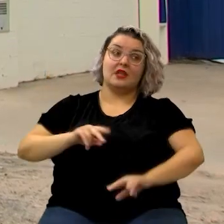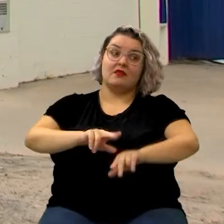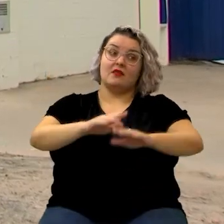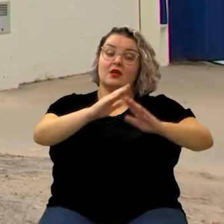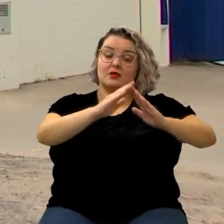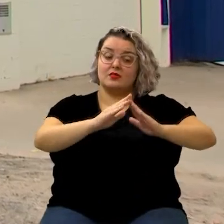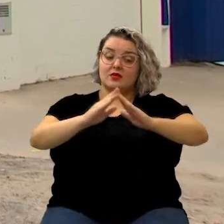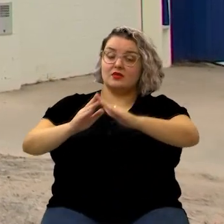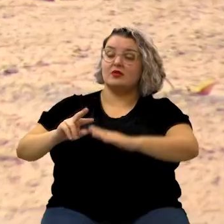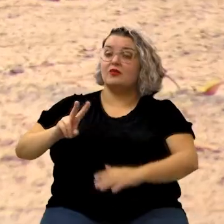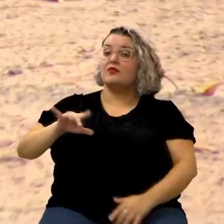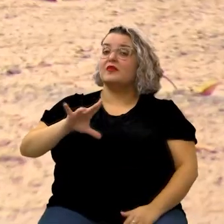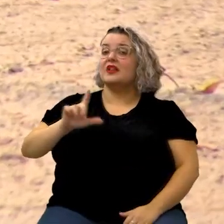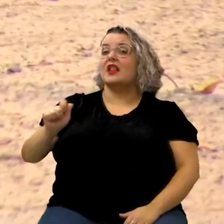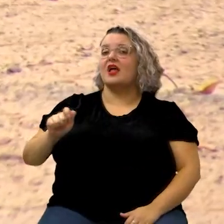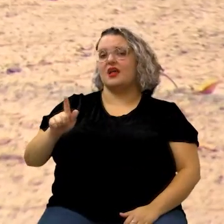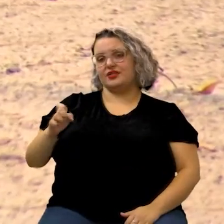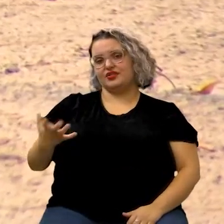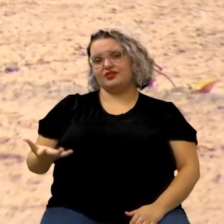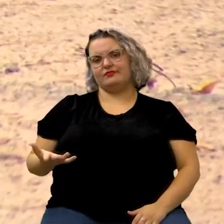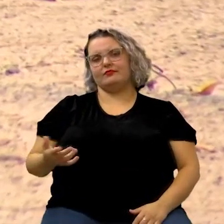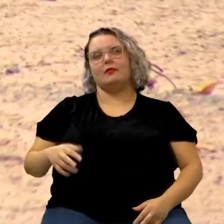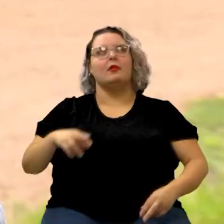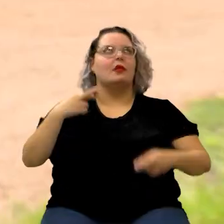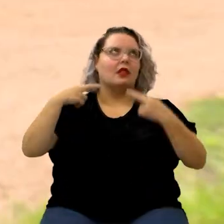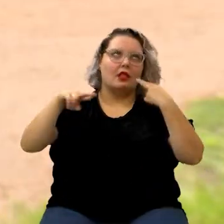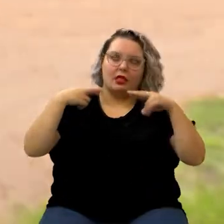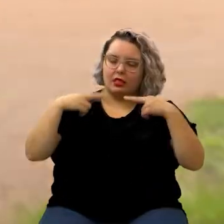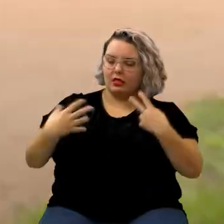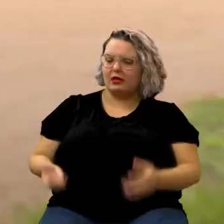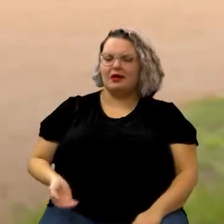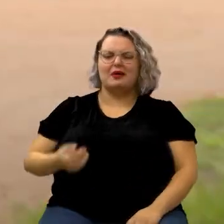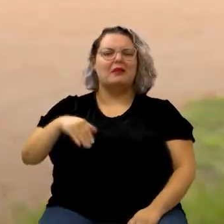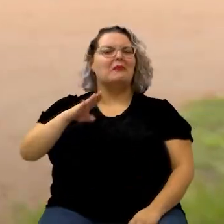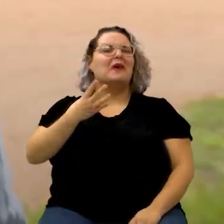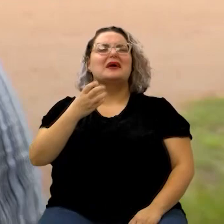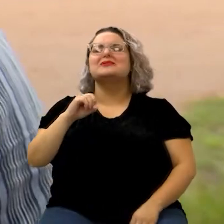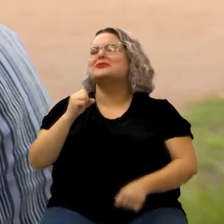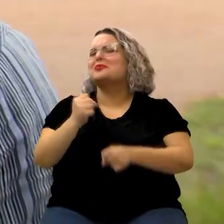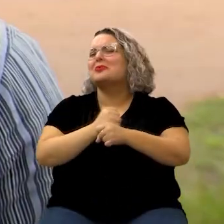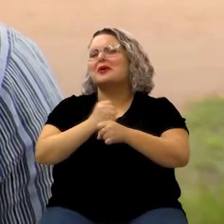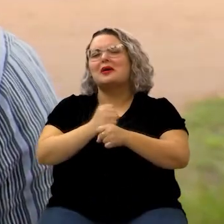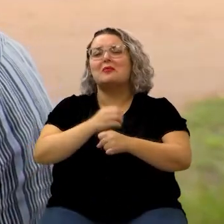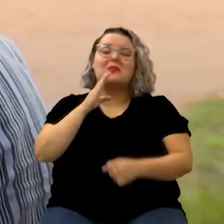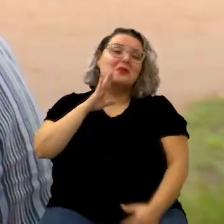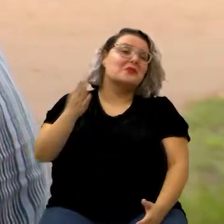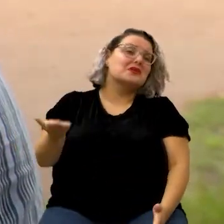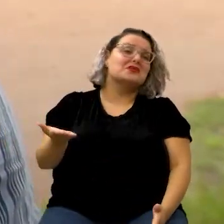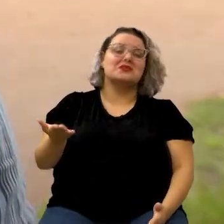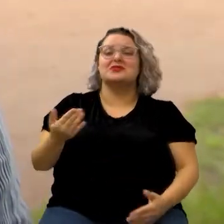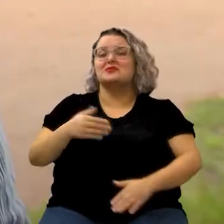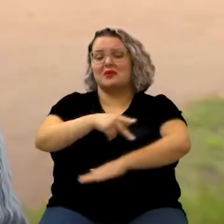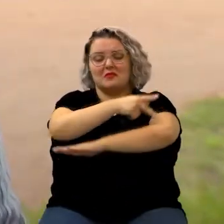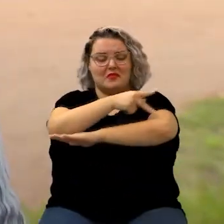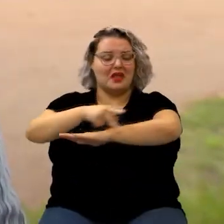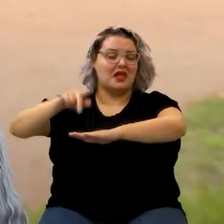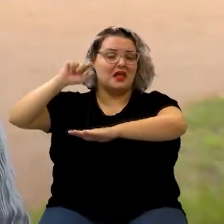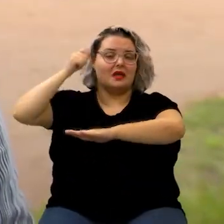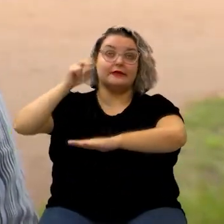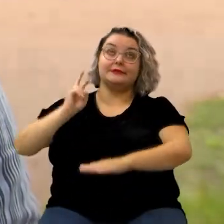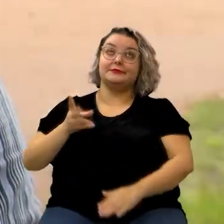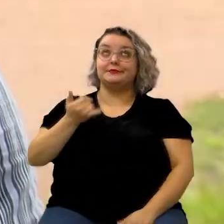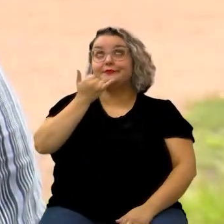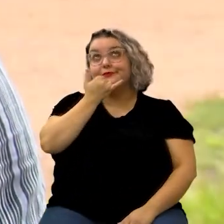moradores do bairro Vilage sobre um reclamações mais de 40 anos é prometido o asfalto Mas sempre tem